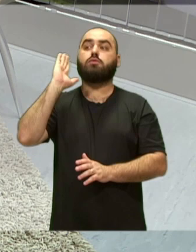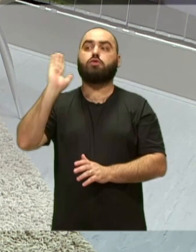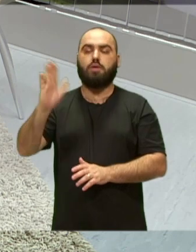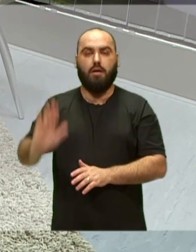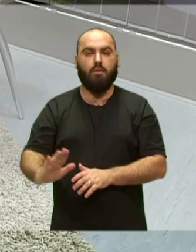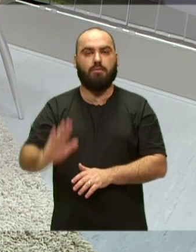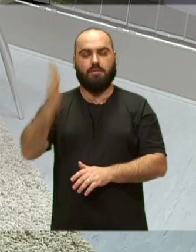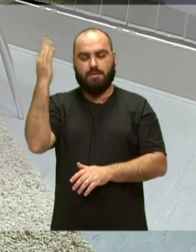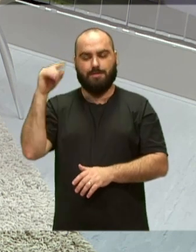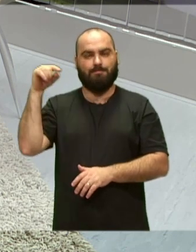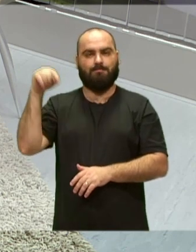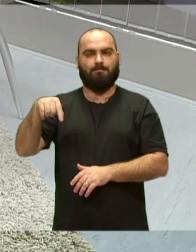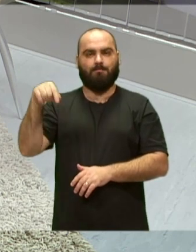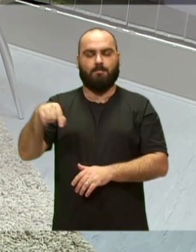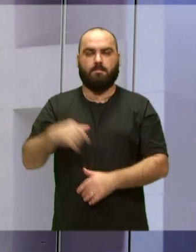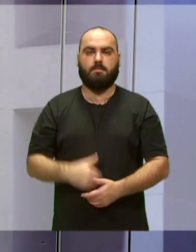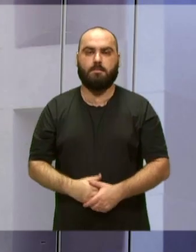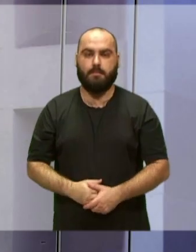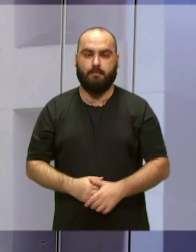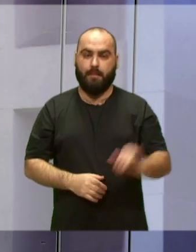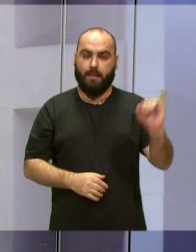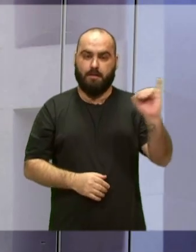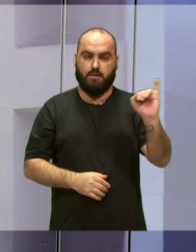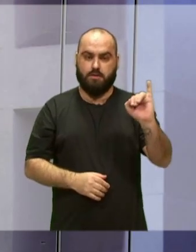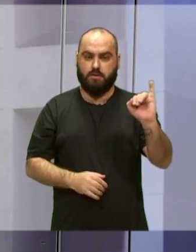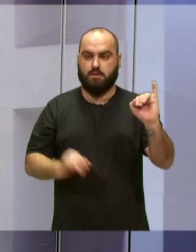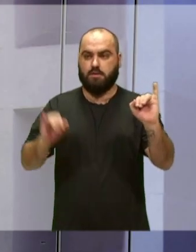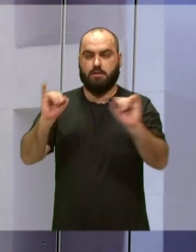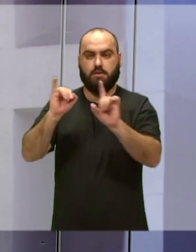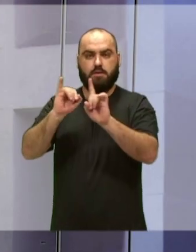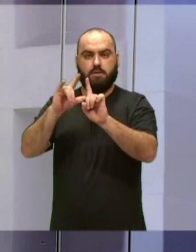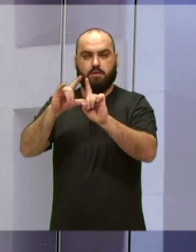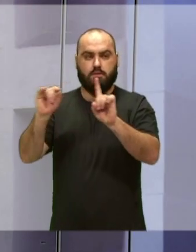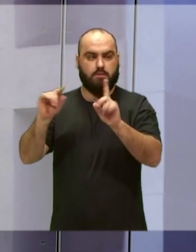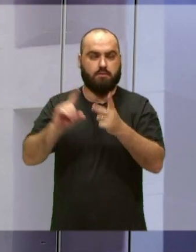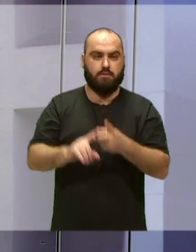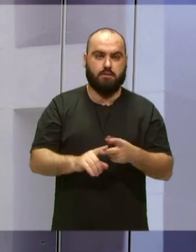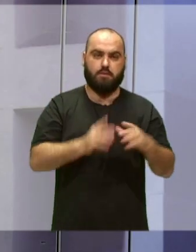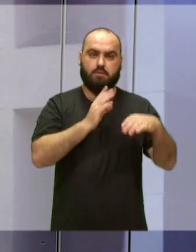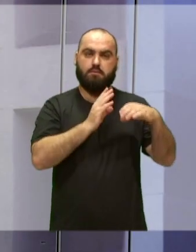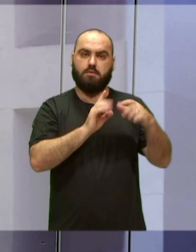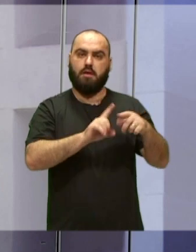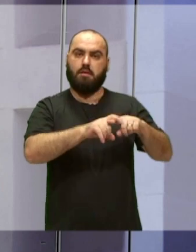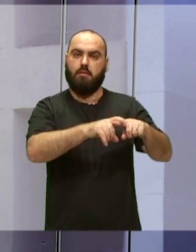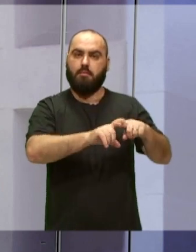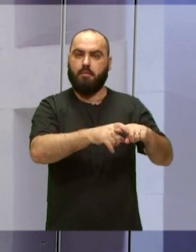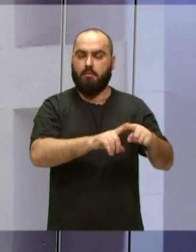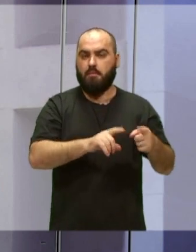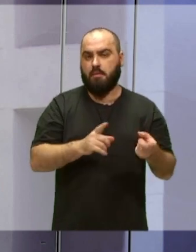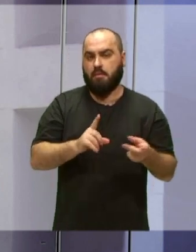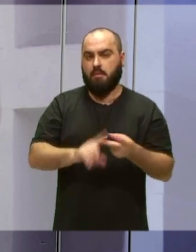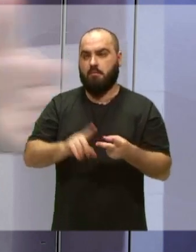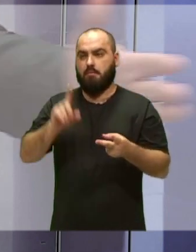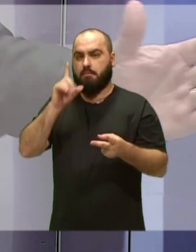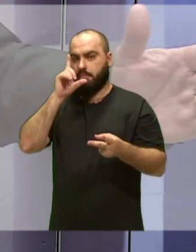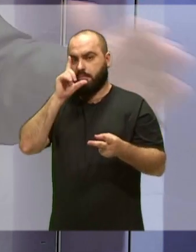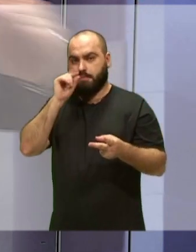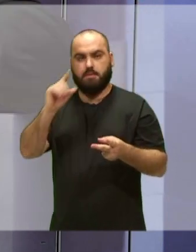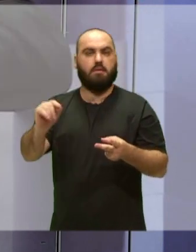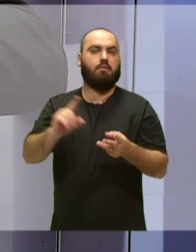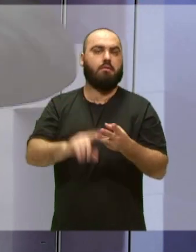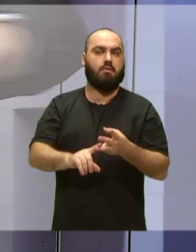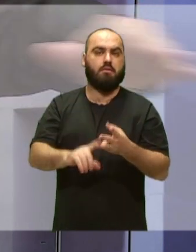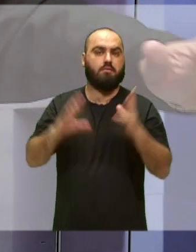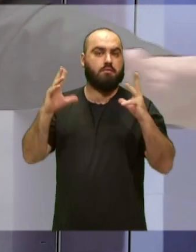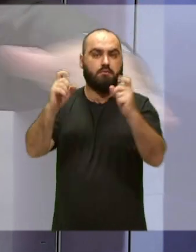nossa região Itajaí Ilhota do outro lado Itapema do outro lado aqui que é pizarras isso tudo vai